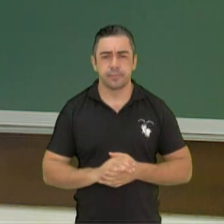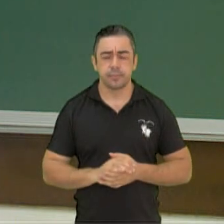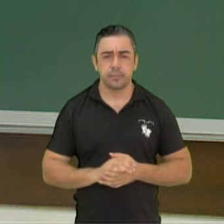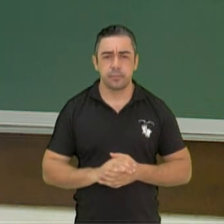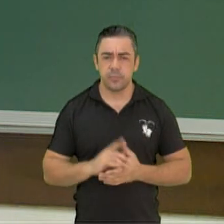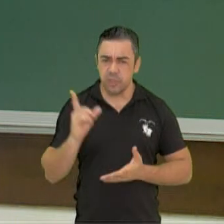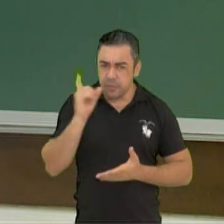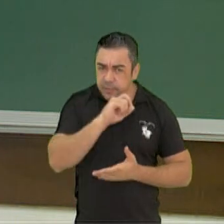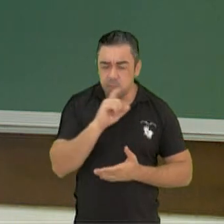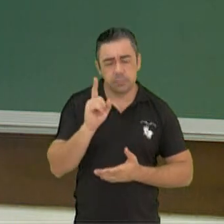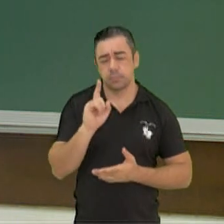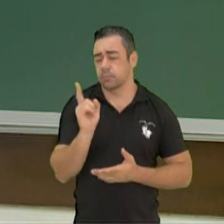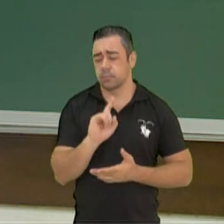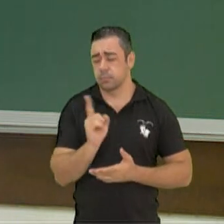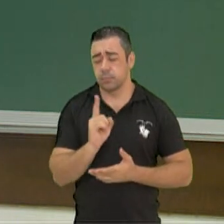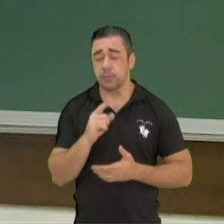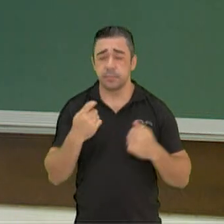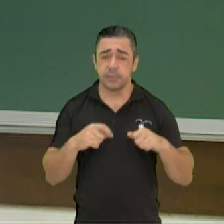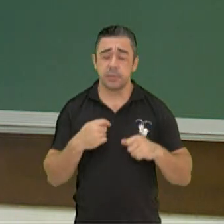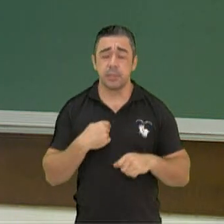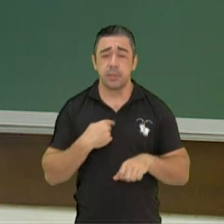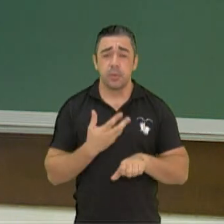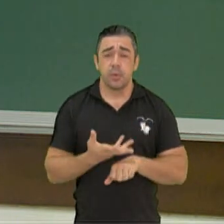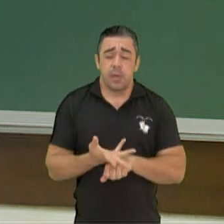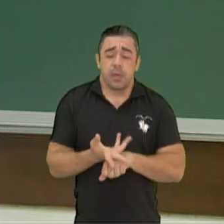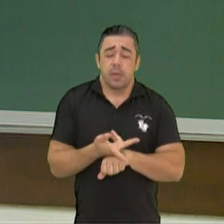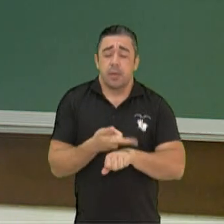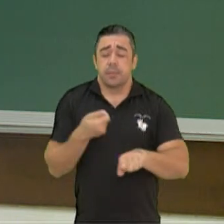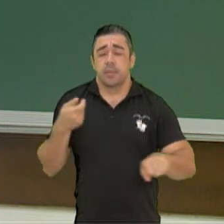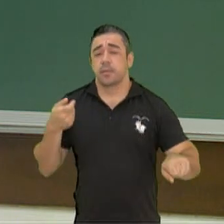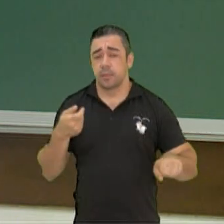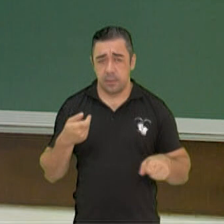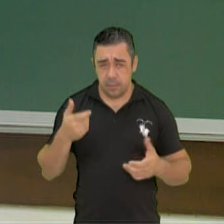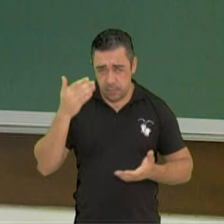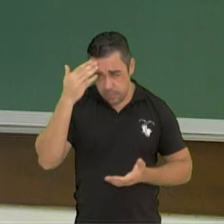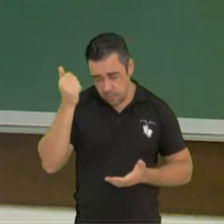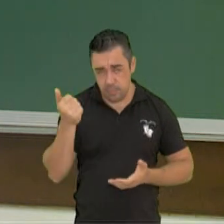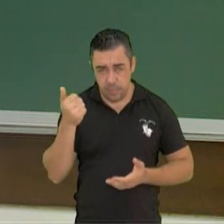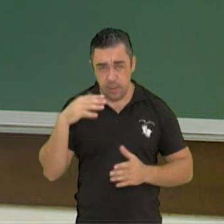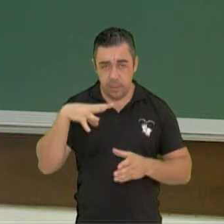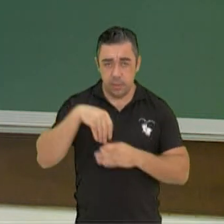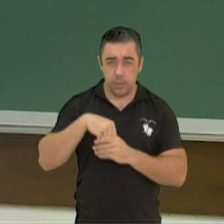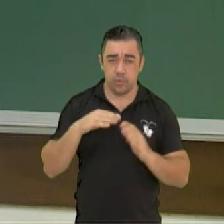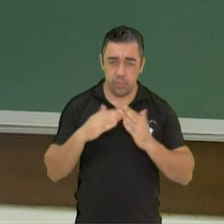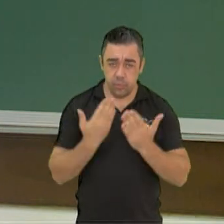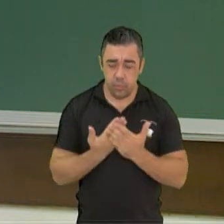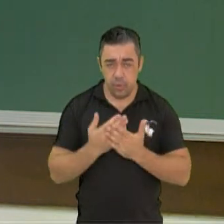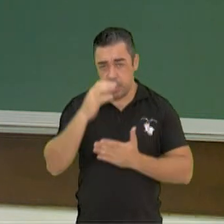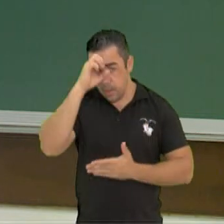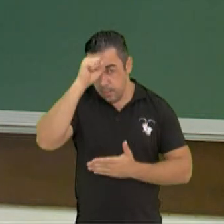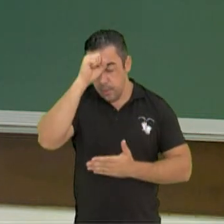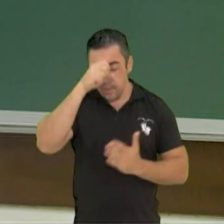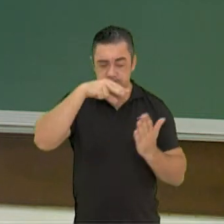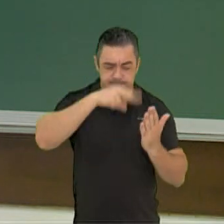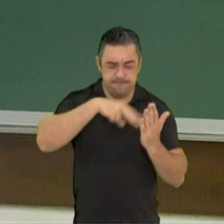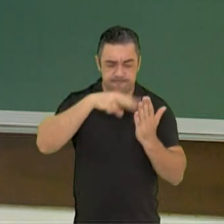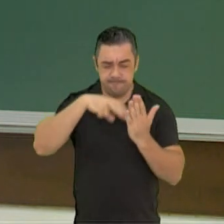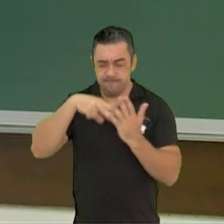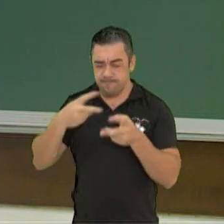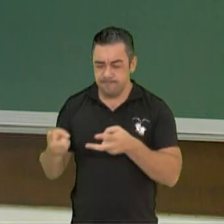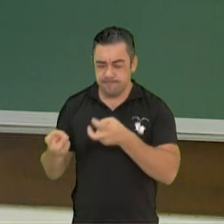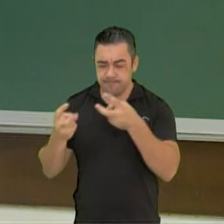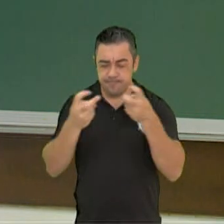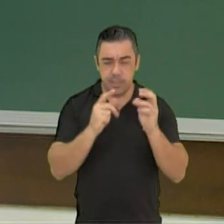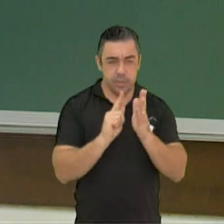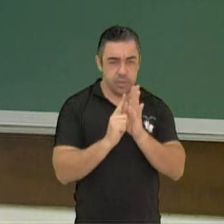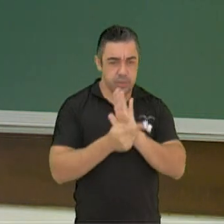muito, né? Requer o quê? Habilidade. E é isso que nós estamos fazendo na escola, aprendendo como ler todos esses gêneros